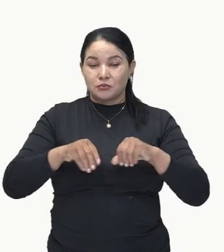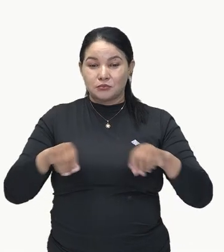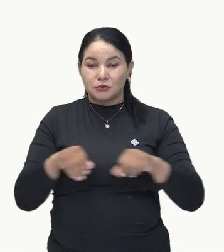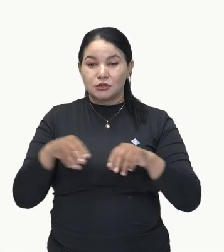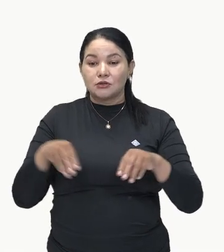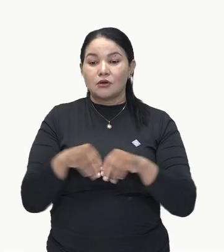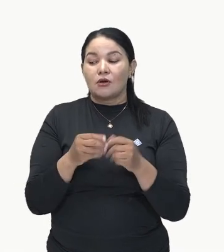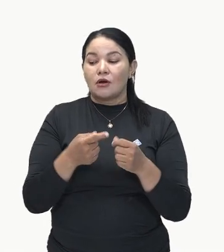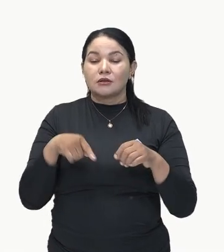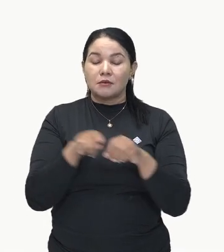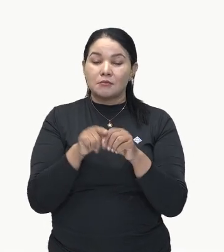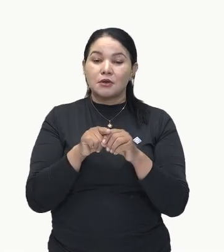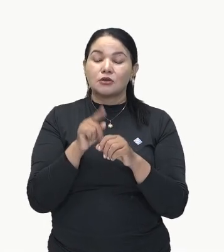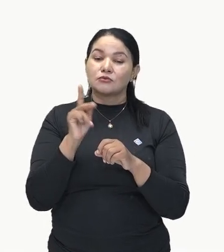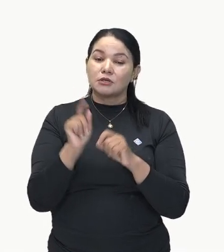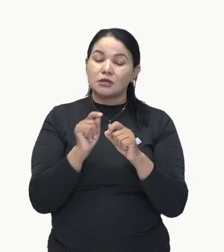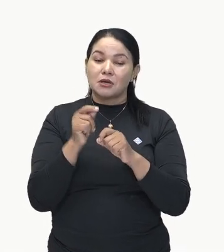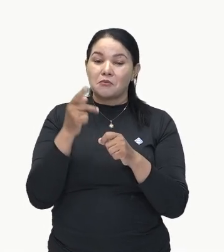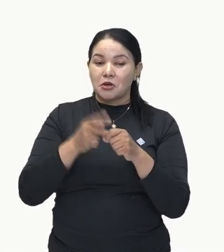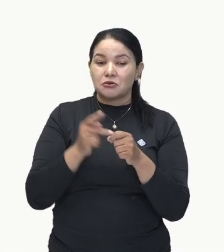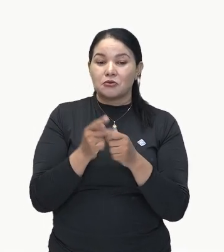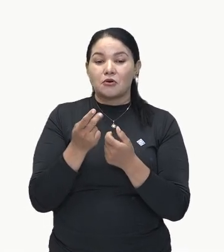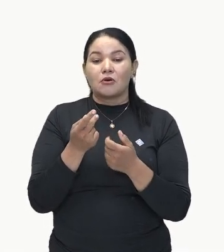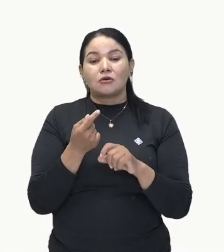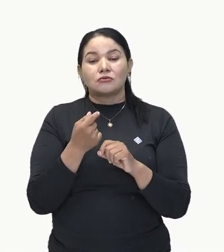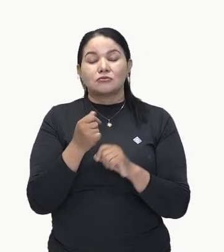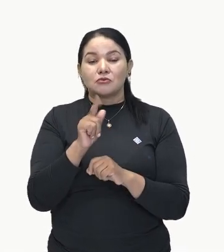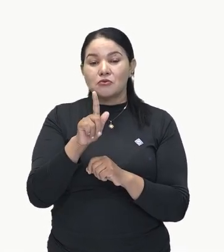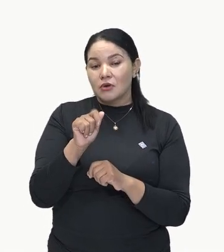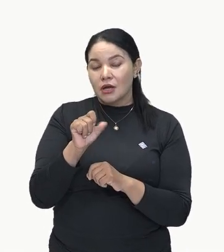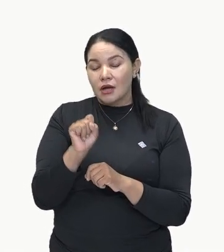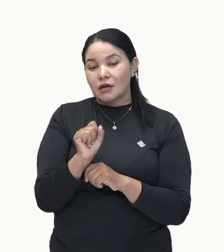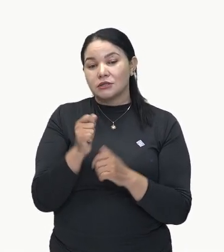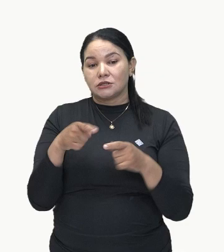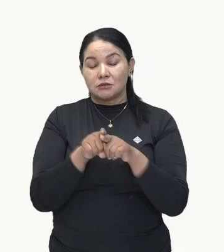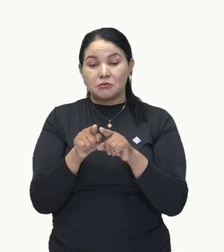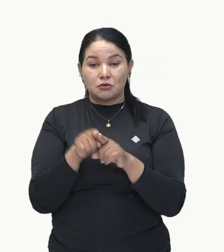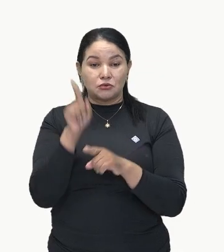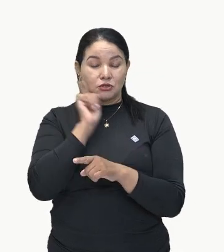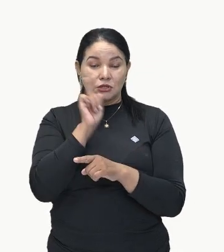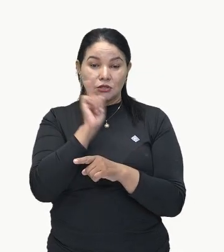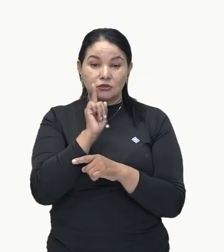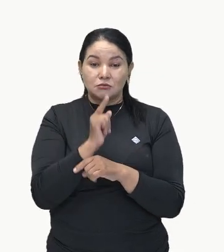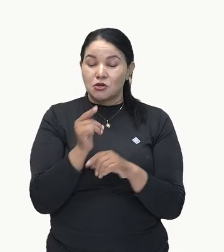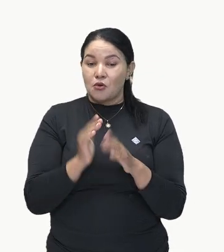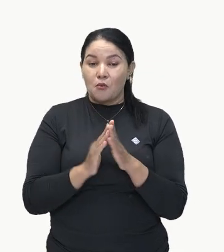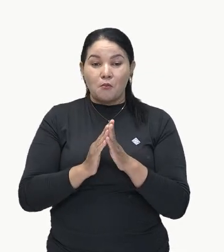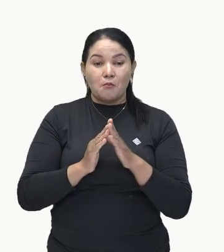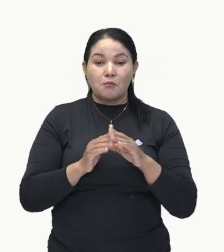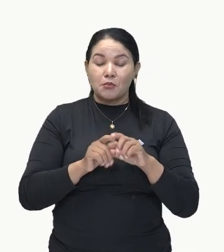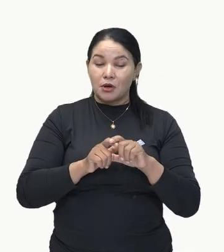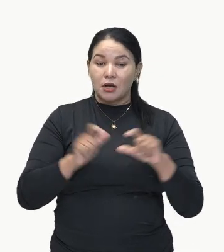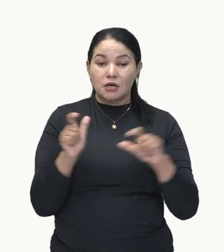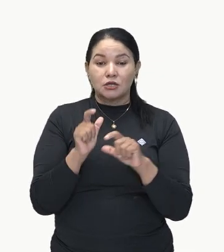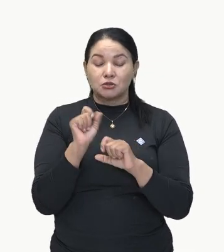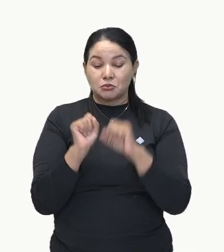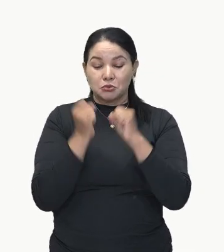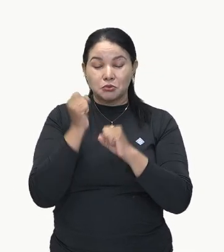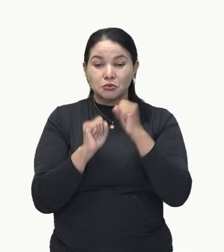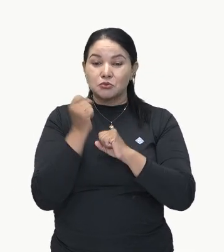carvão mineral, o gás natural, tá? E os Estados Unidos, por ter uma grande quantidade de indústrias,